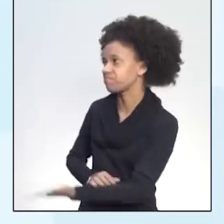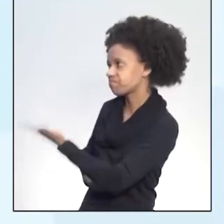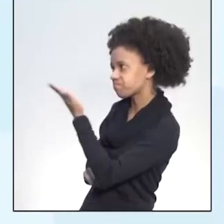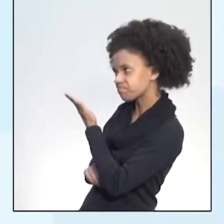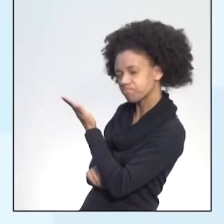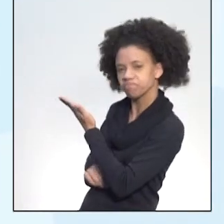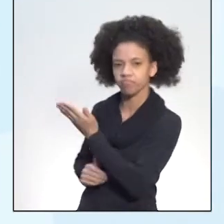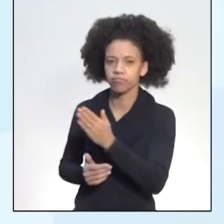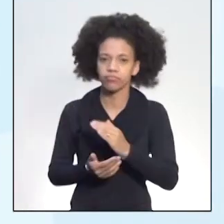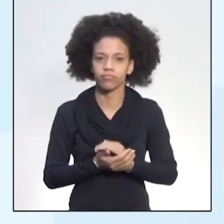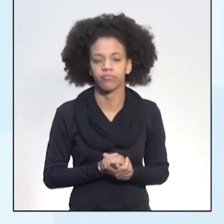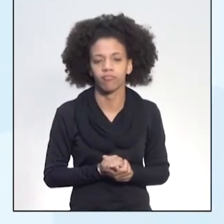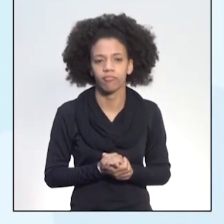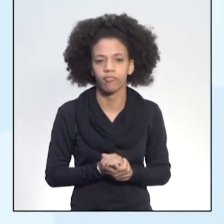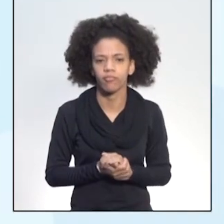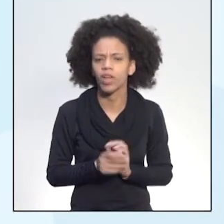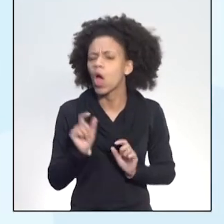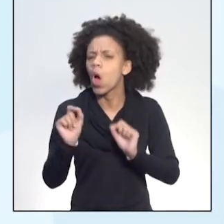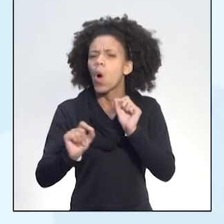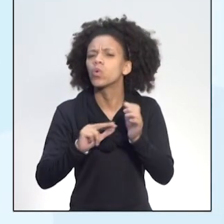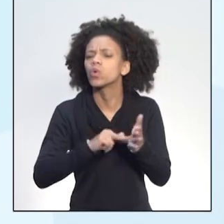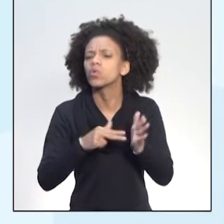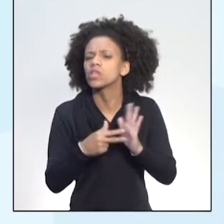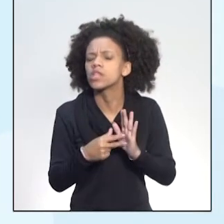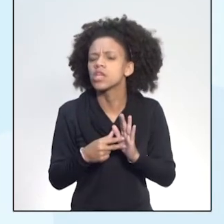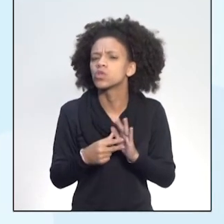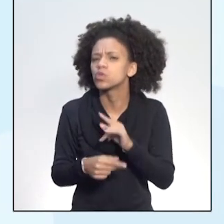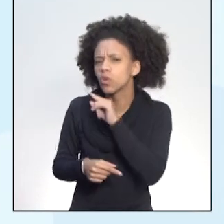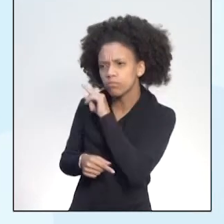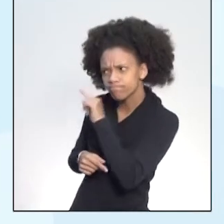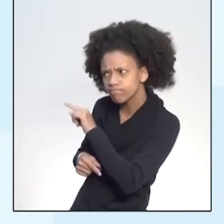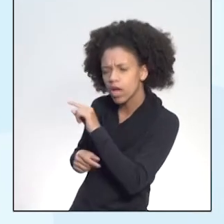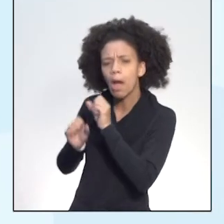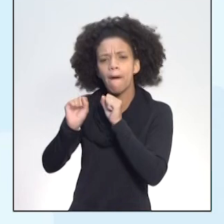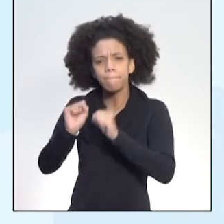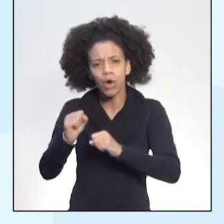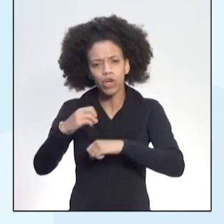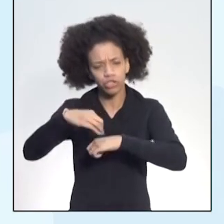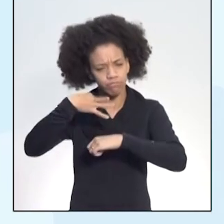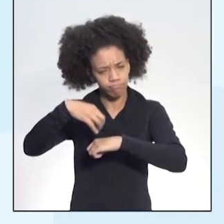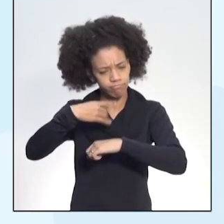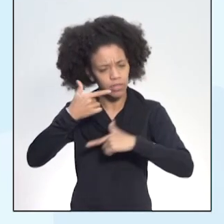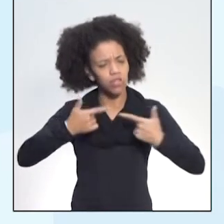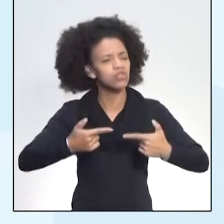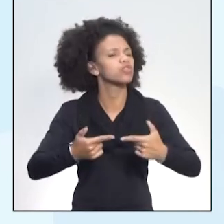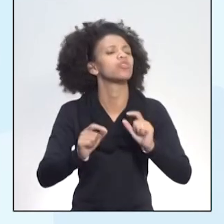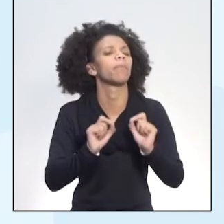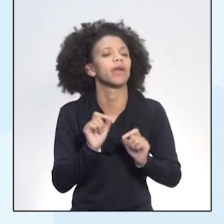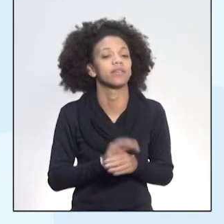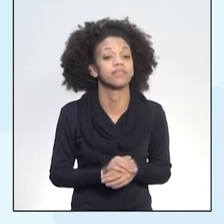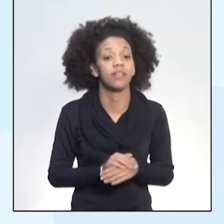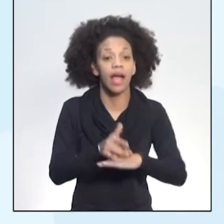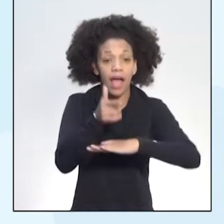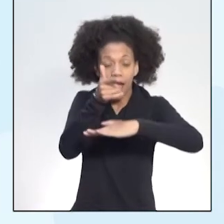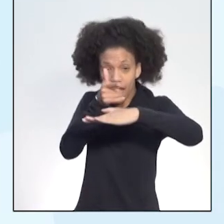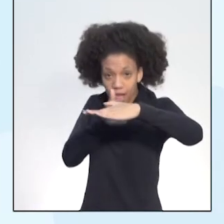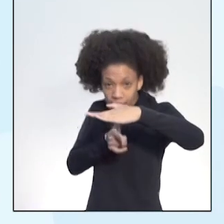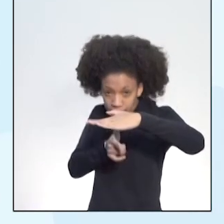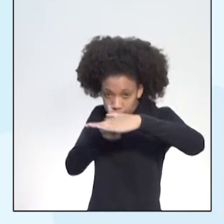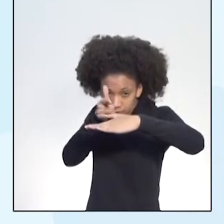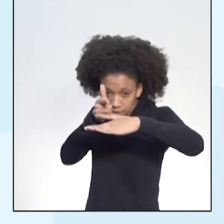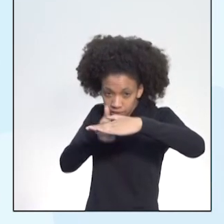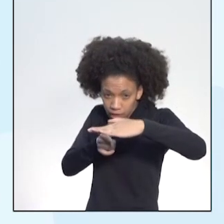texto. O que o texto abaixo pode nos sugerir sobre a guerra? As trincheiras